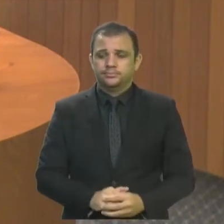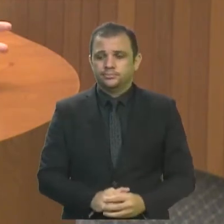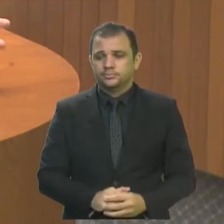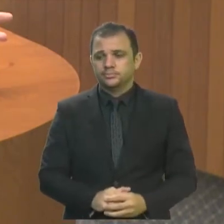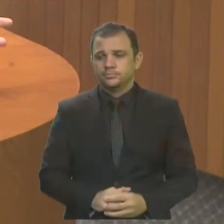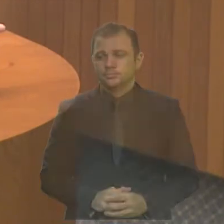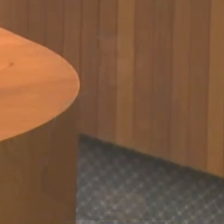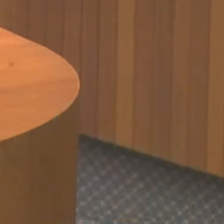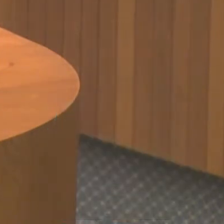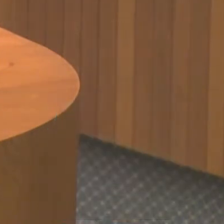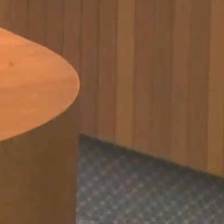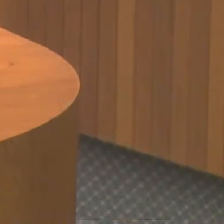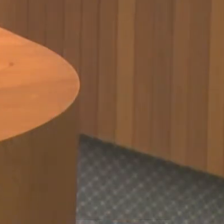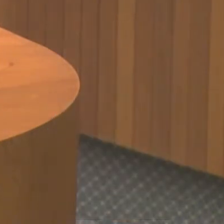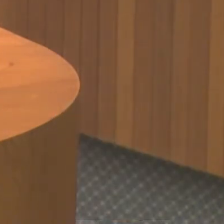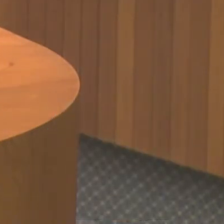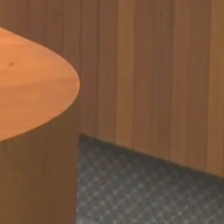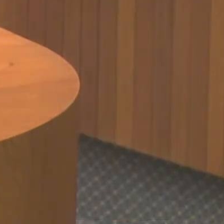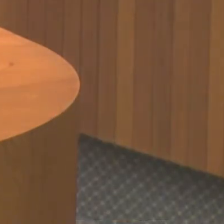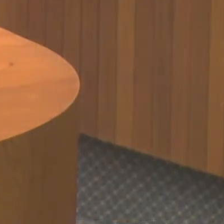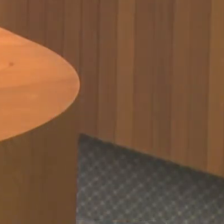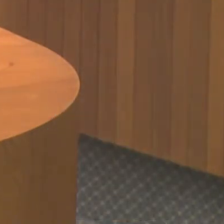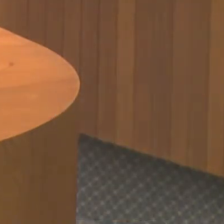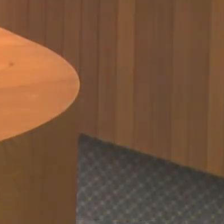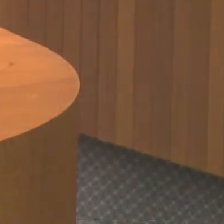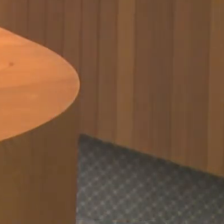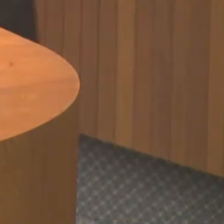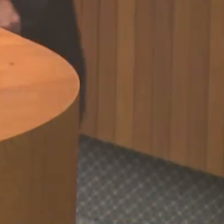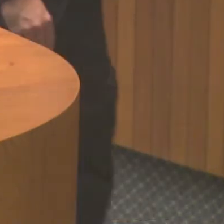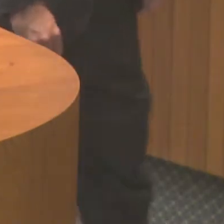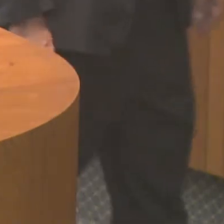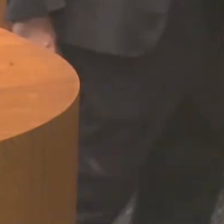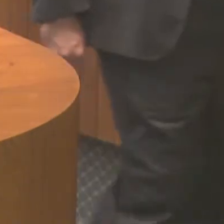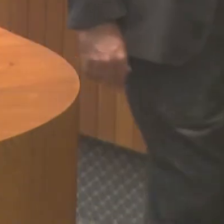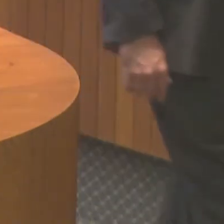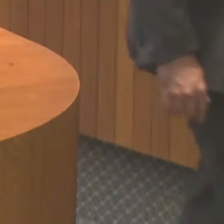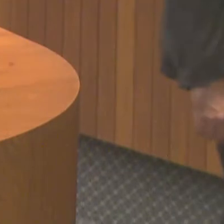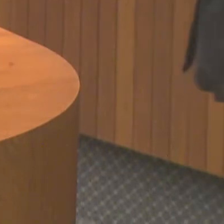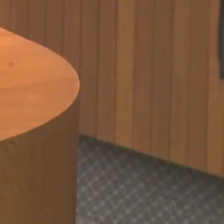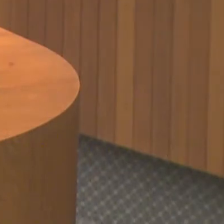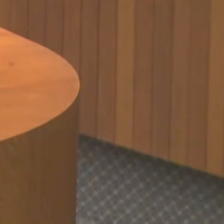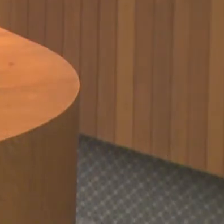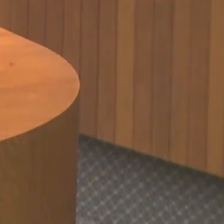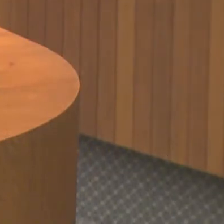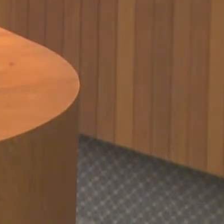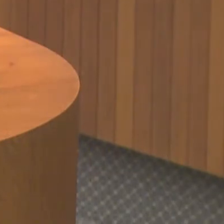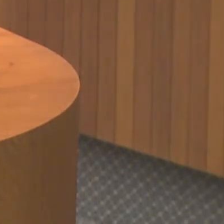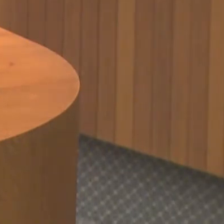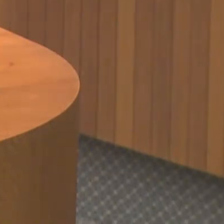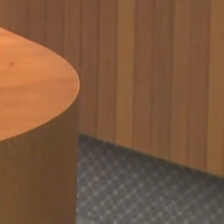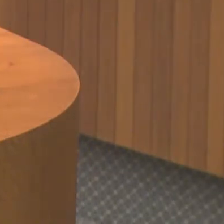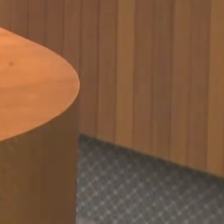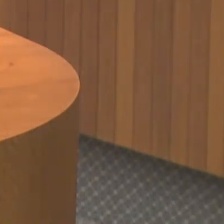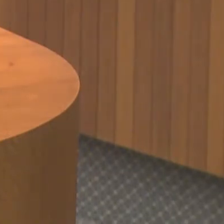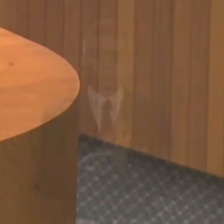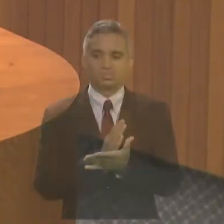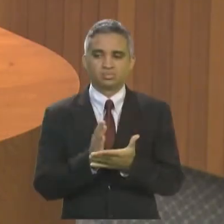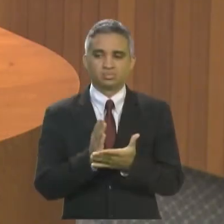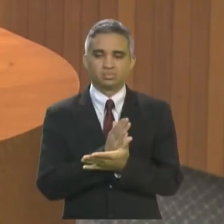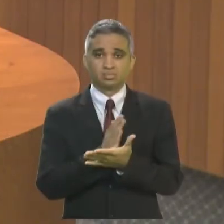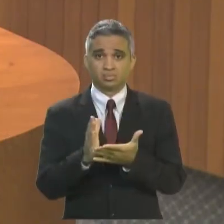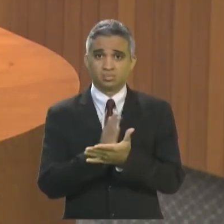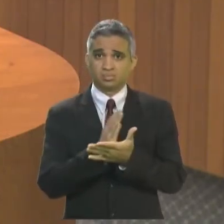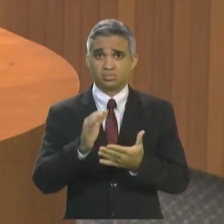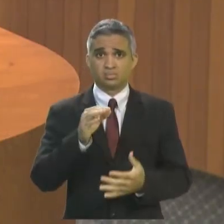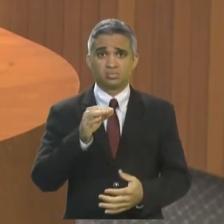que não estão vendo mais nenhum sentido para continuar com a profissão. Outro problema que vem é que o Sindicato